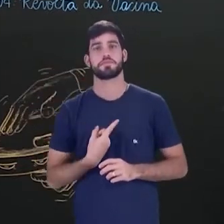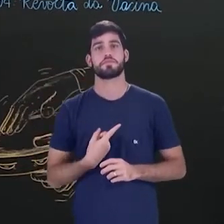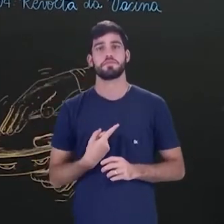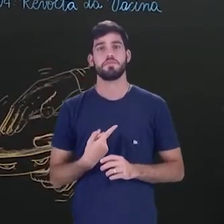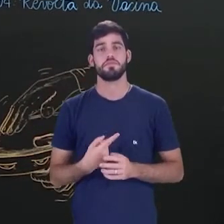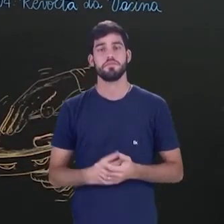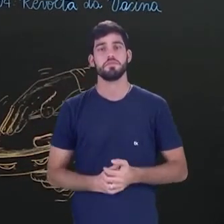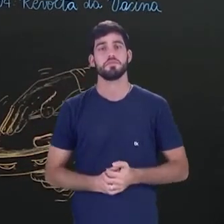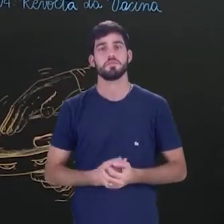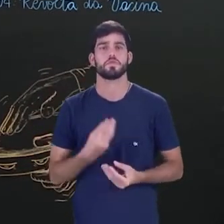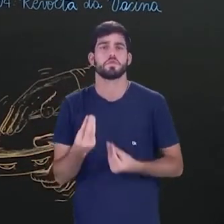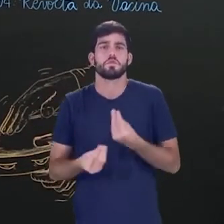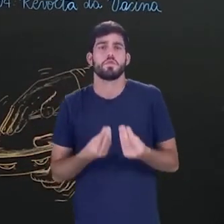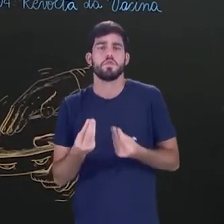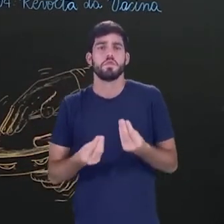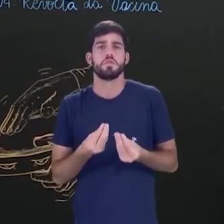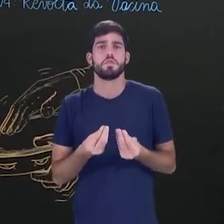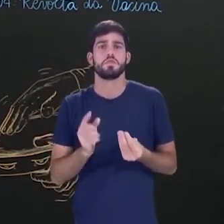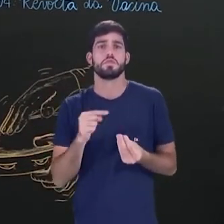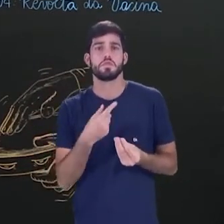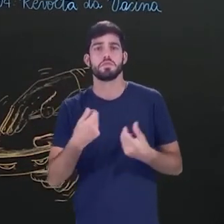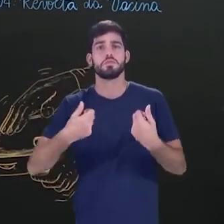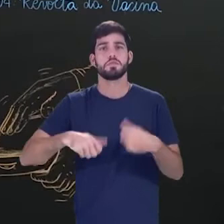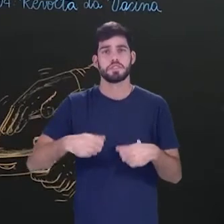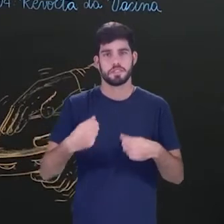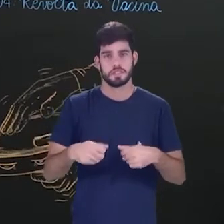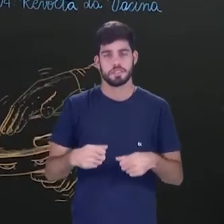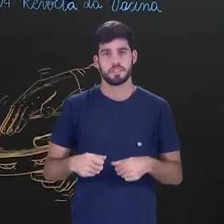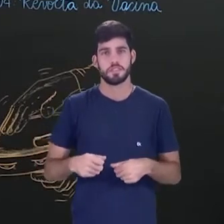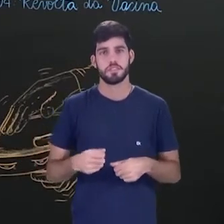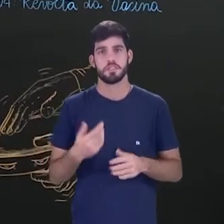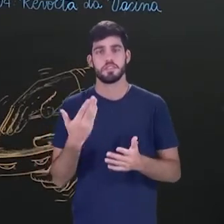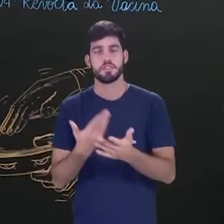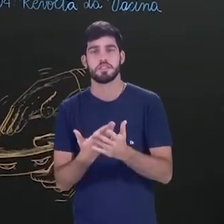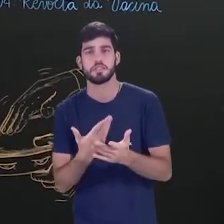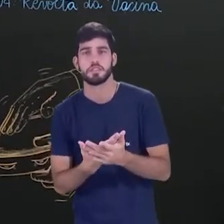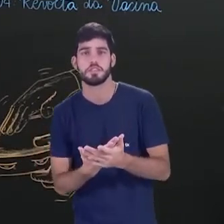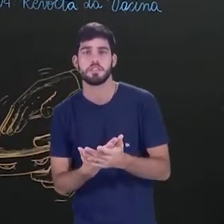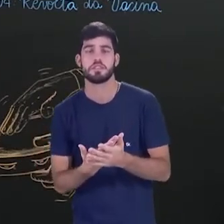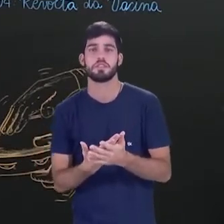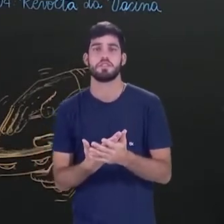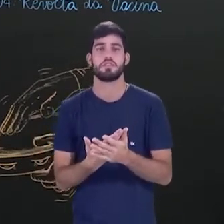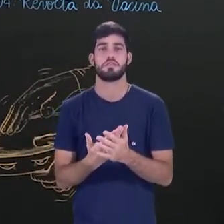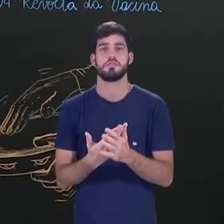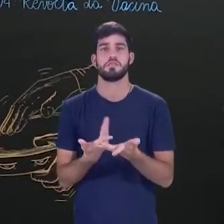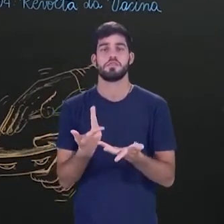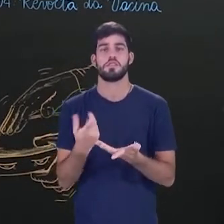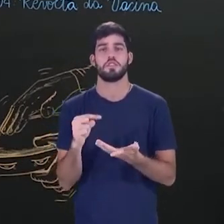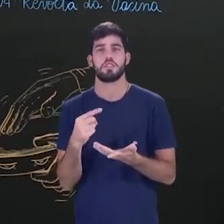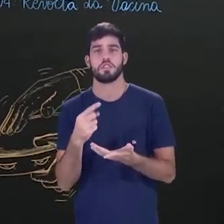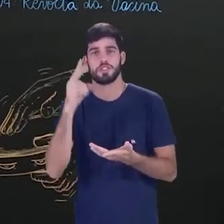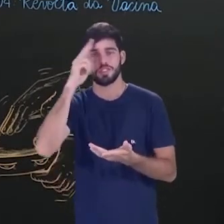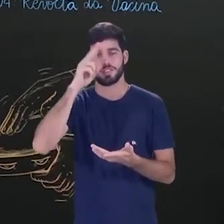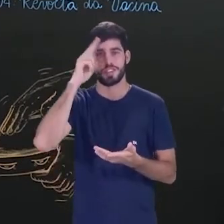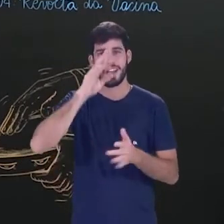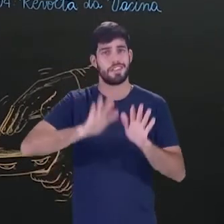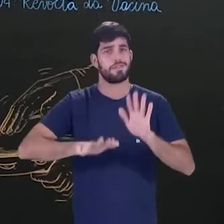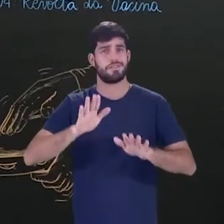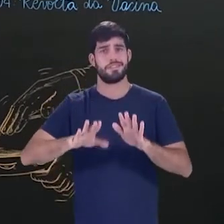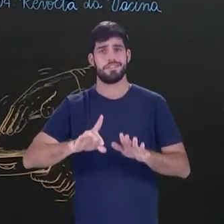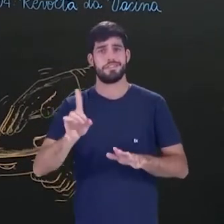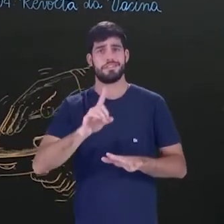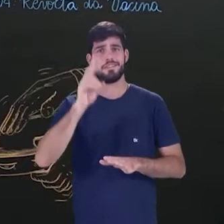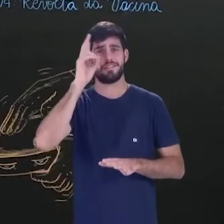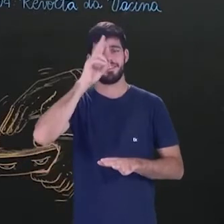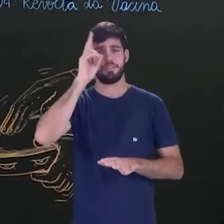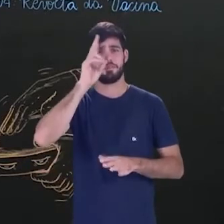ressaltar como a gente precisa estudar esses episódios da história que nem sempre são lembrados por uma